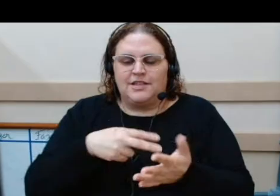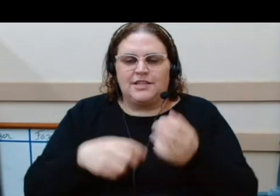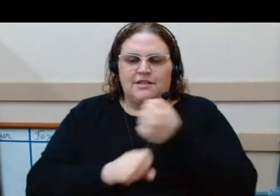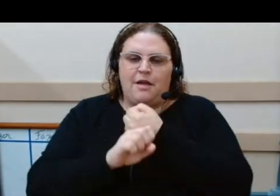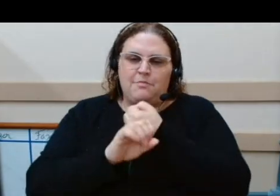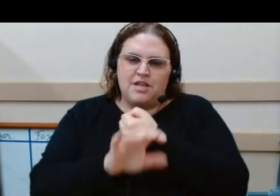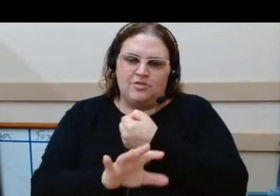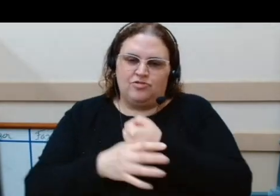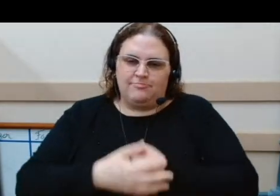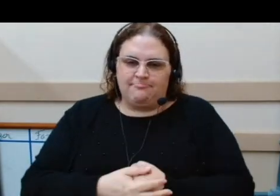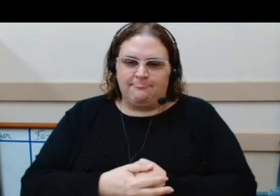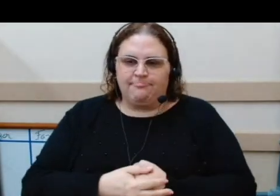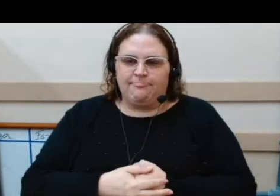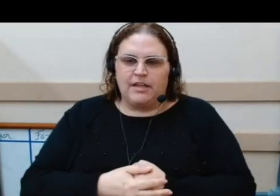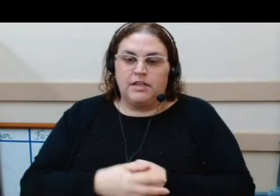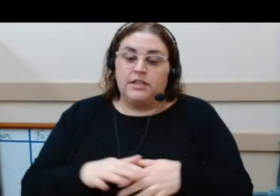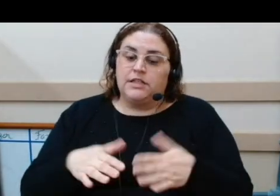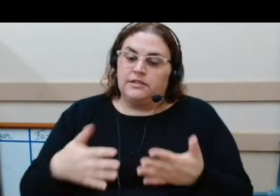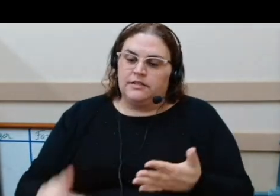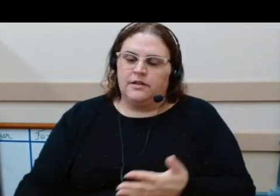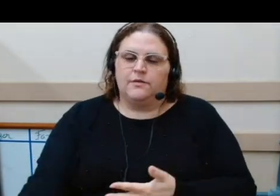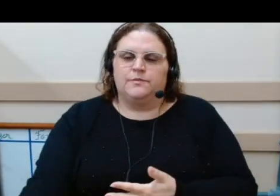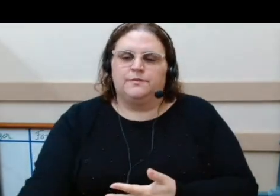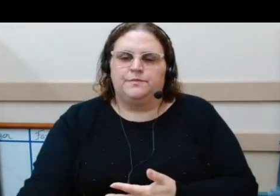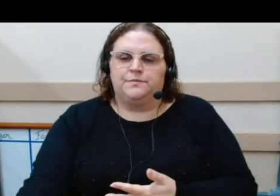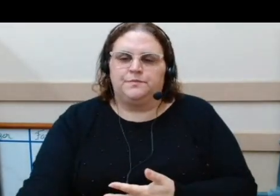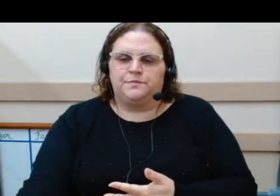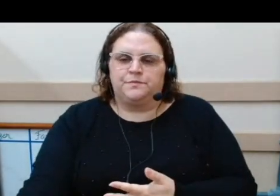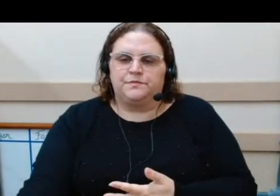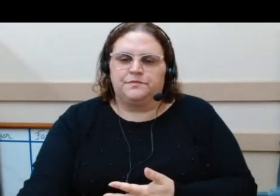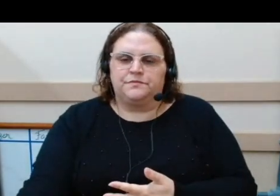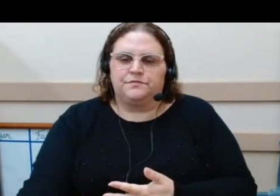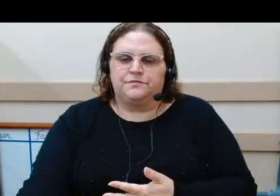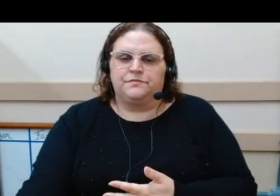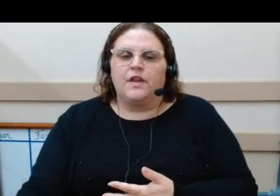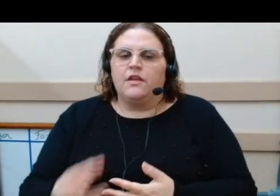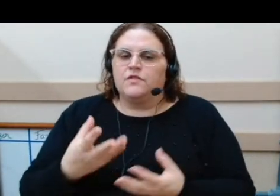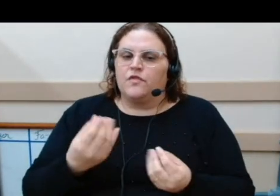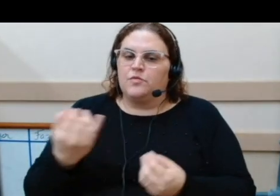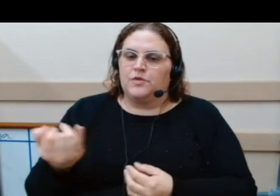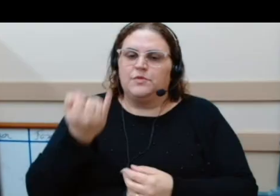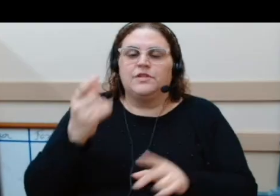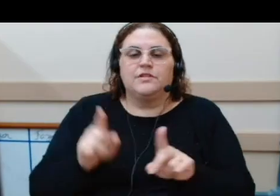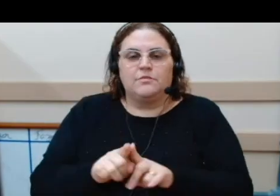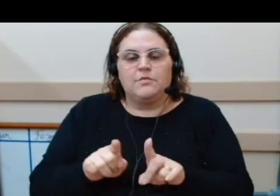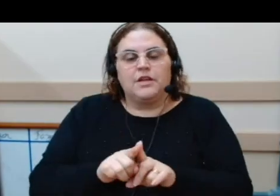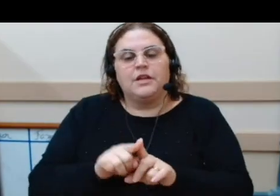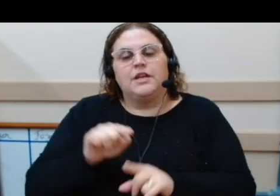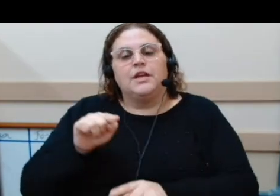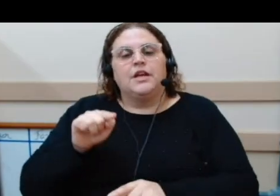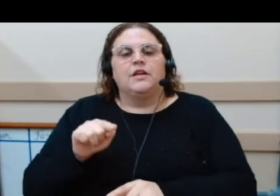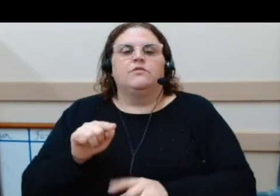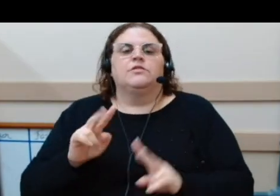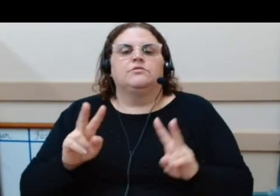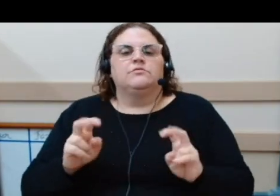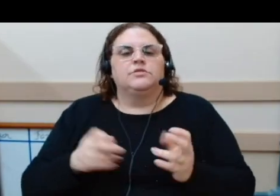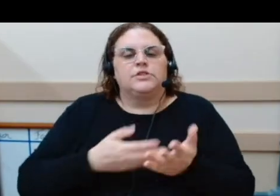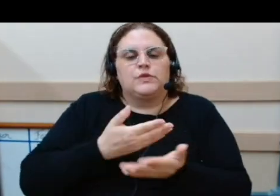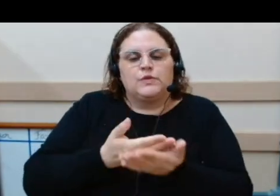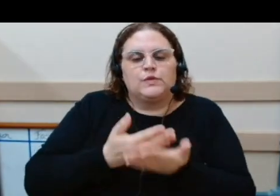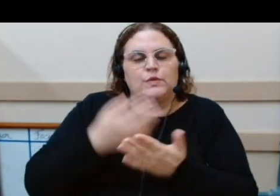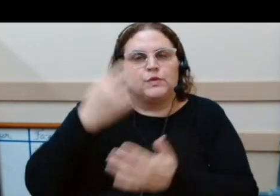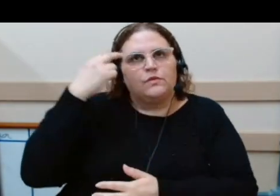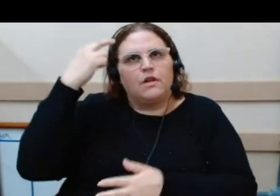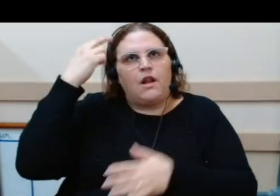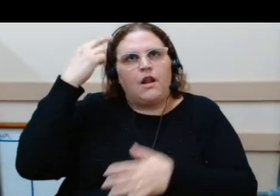ã então isso foi muito importante e também a questão dos estudos culturais abrir para se